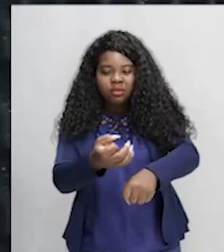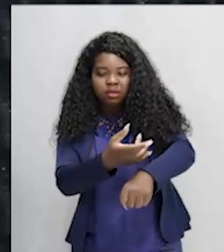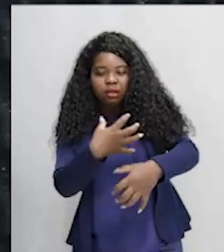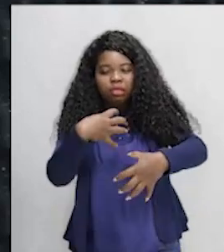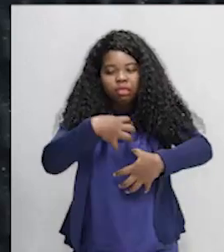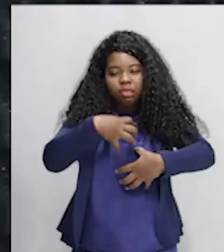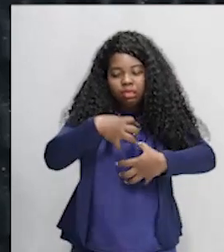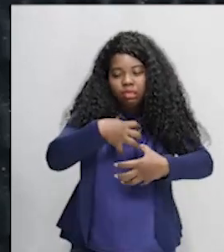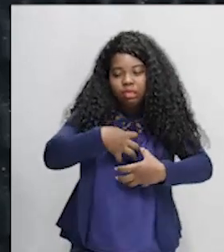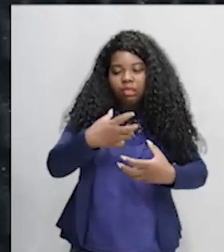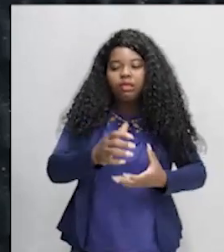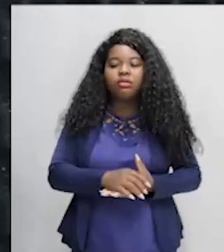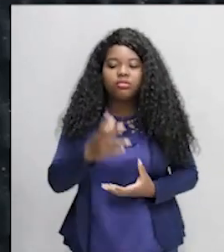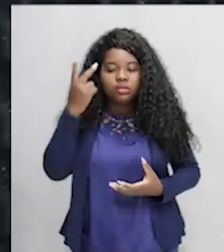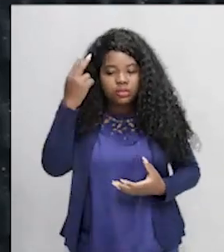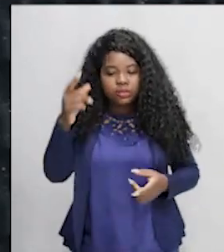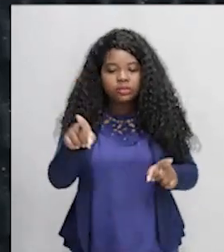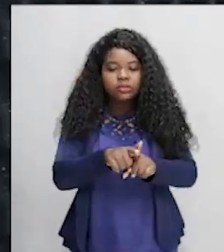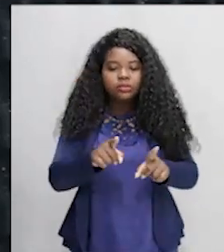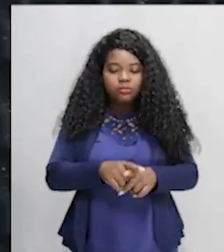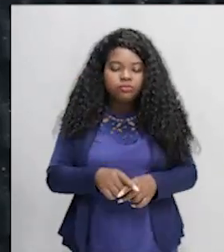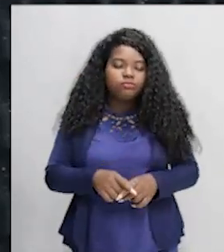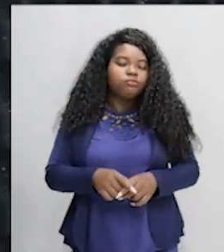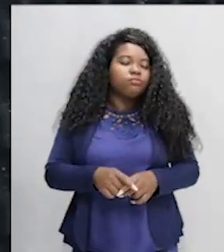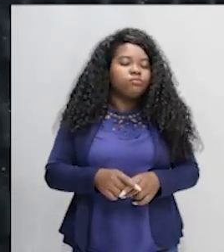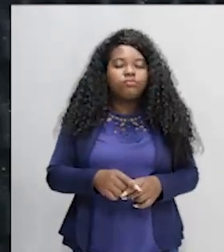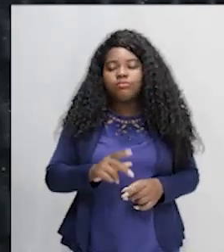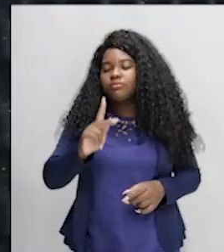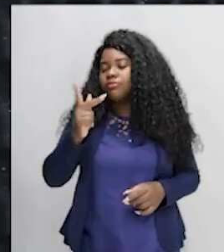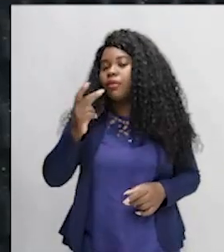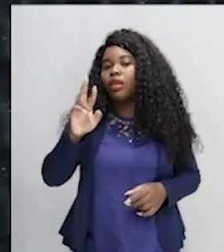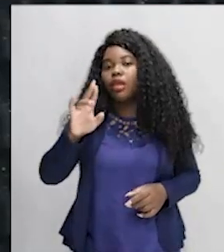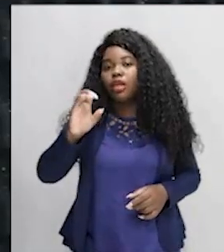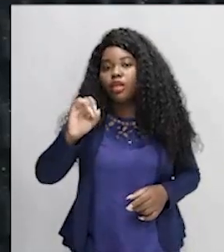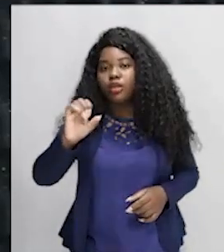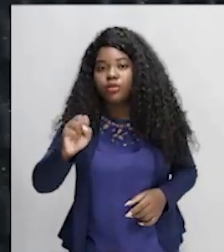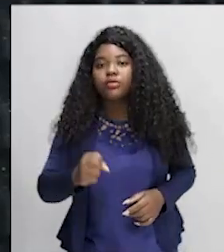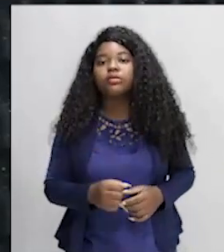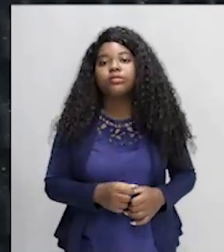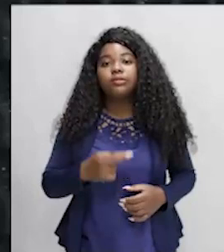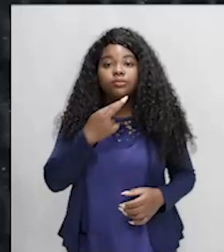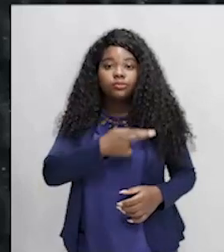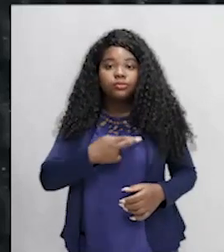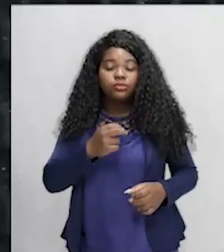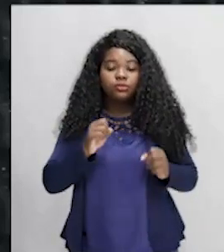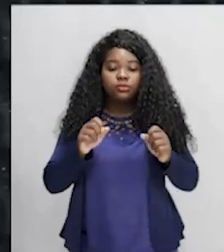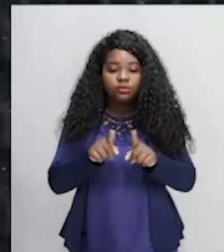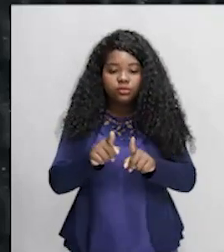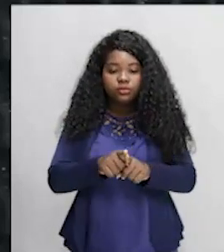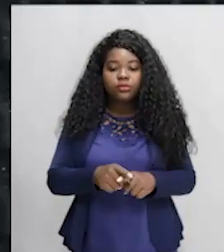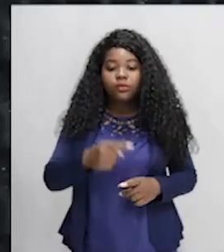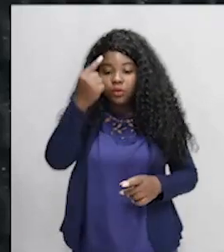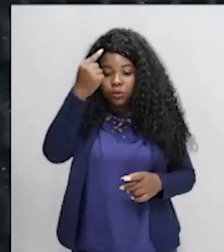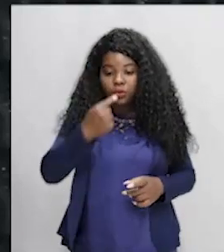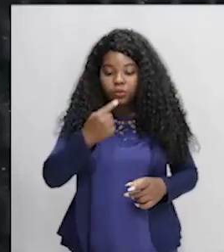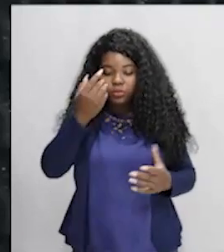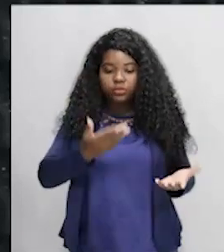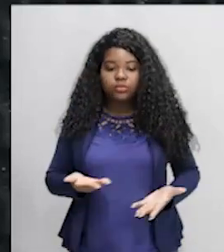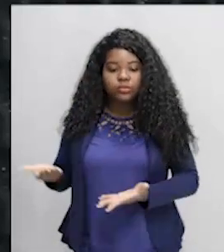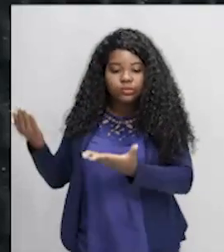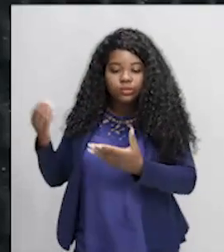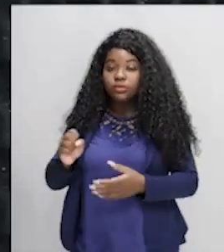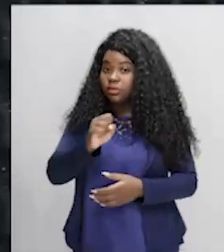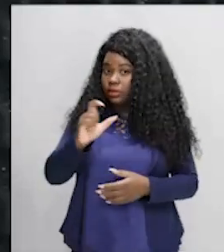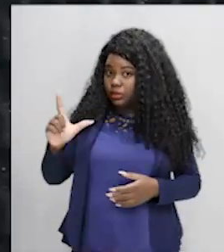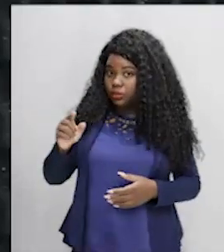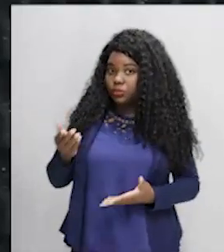histórias de aventuras e suspirar pelos seus heróis e paixões. Né? O teatro que surge nessa época, esse aqui é o Teatro Arthur Azevedo, aqui em São